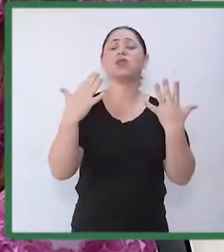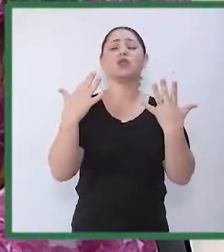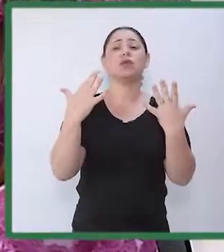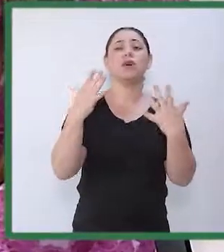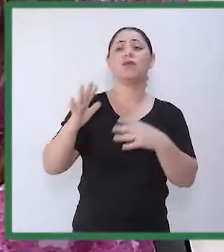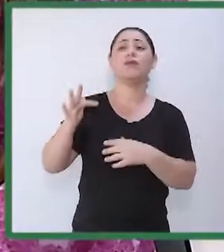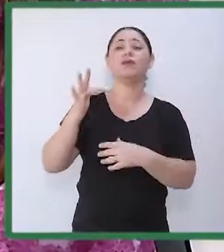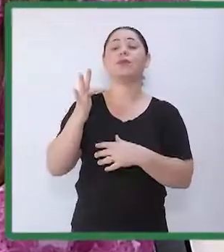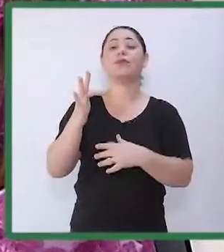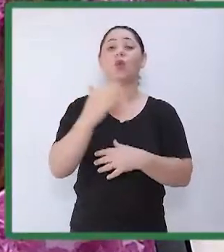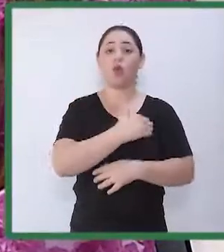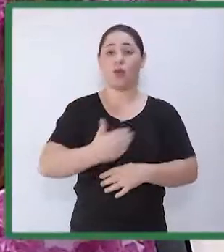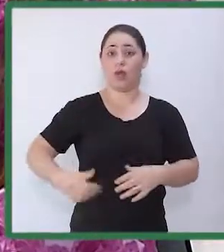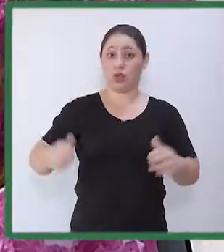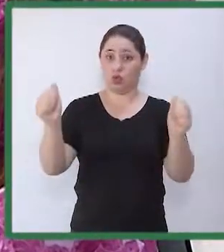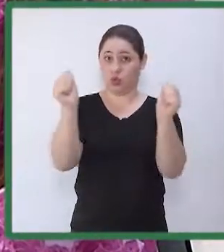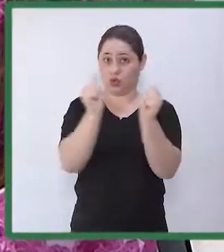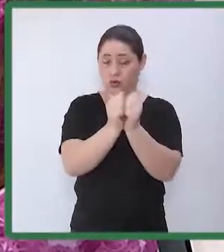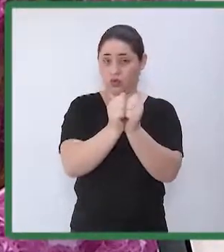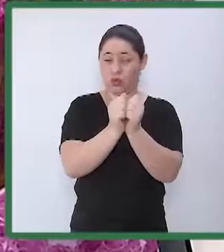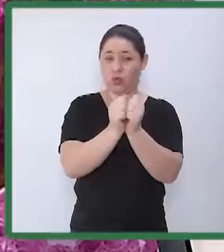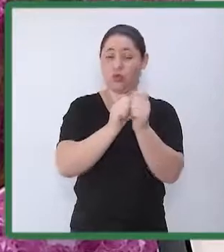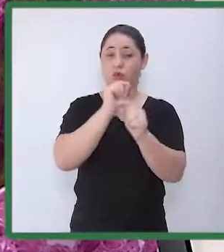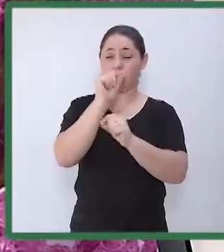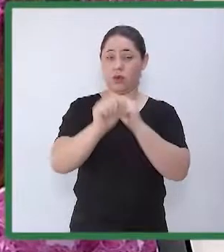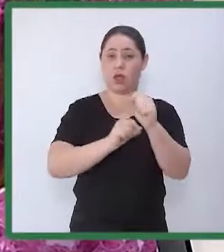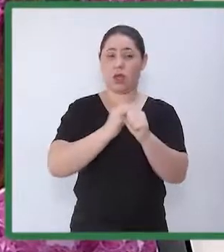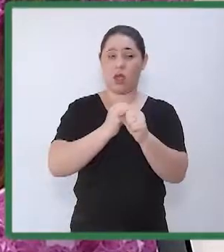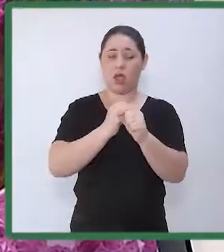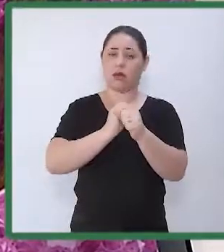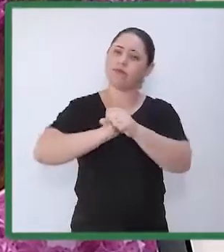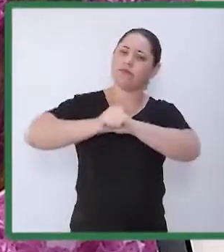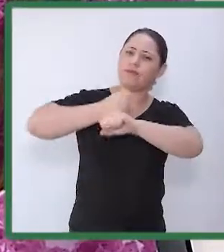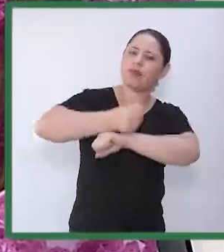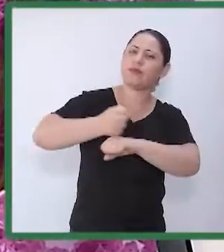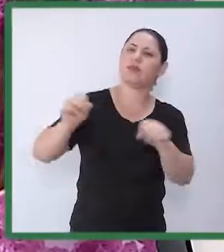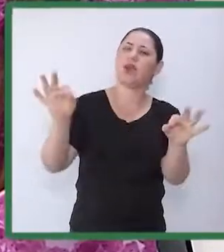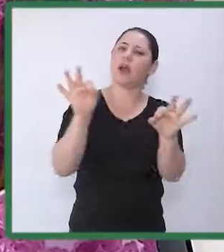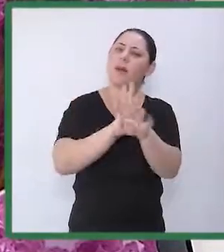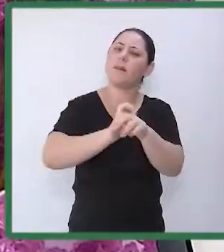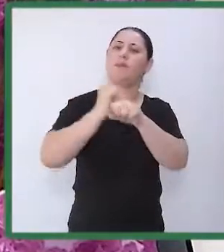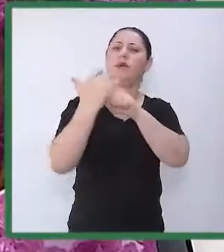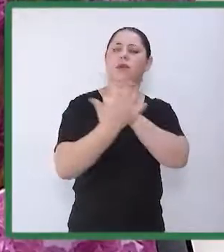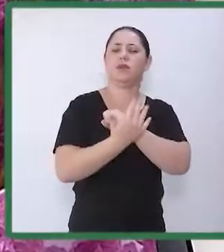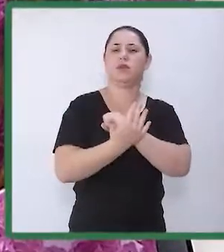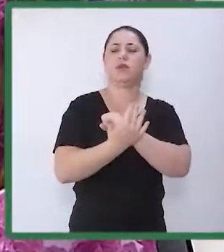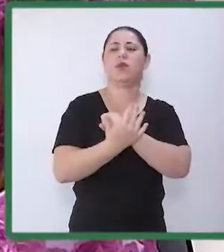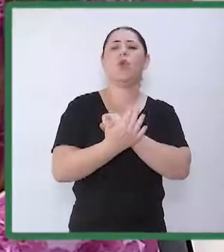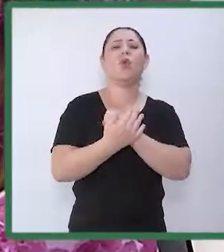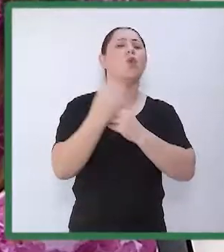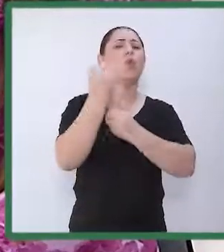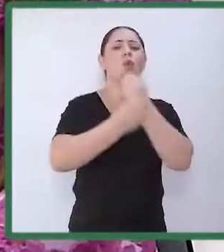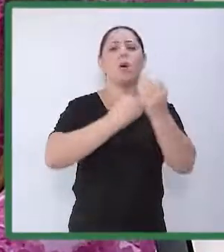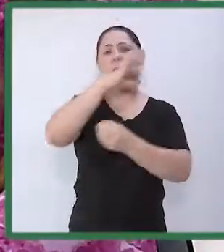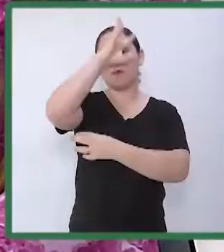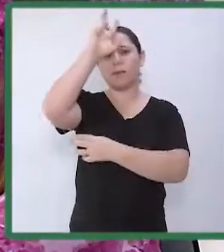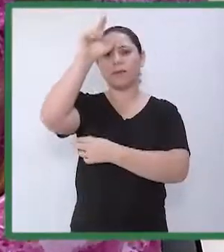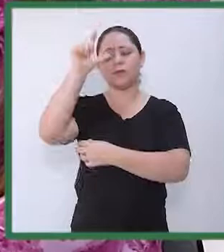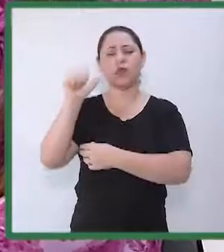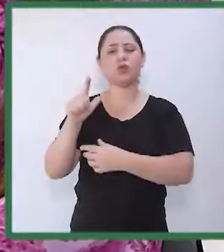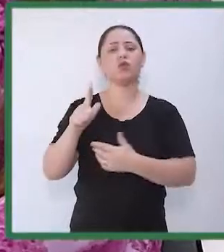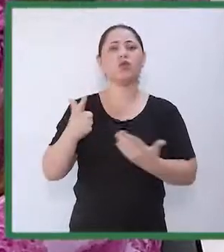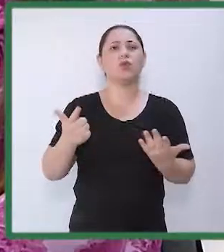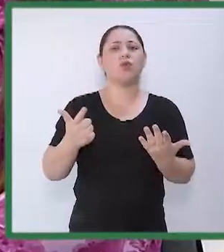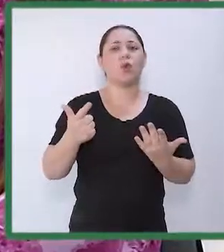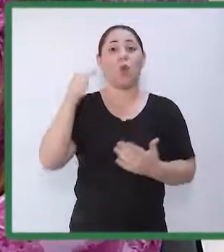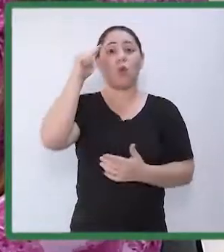meses? A senhora que está ali junto ao governo na questão do combate à pandemia, a saber o que está acontecendo, como que Mato Grosso do